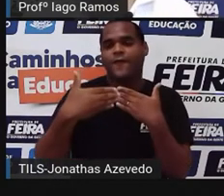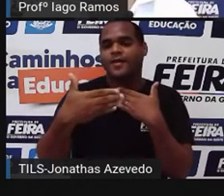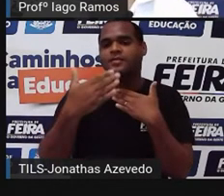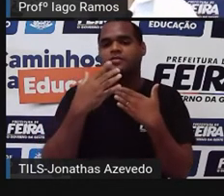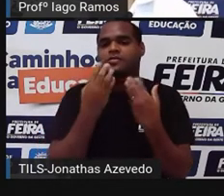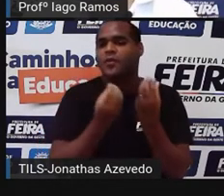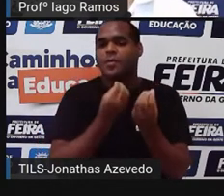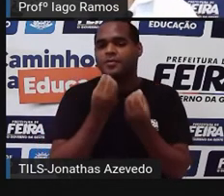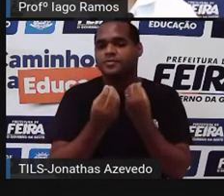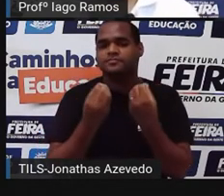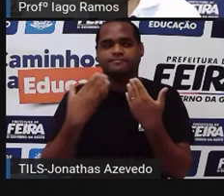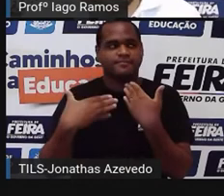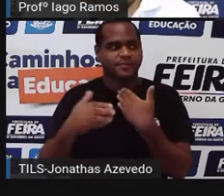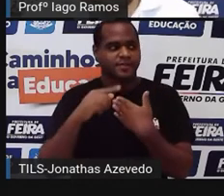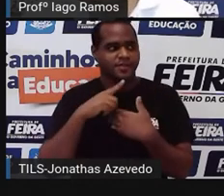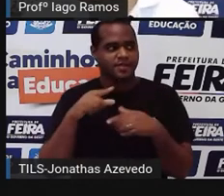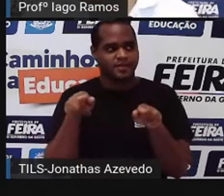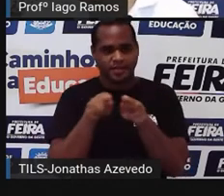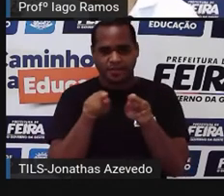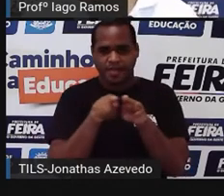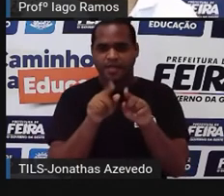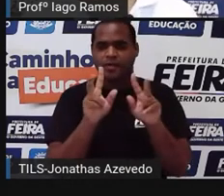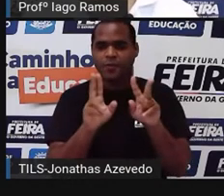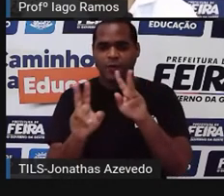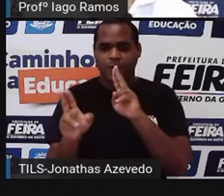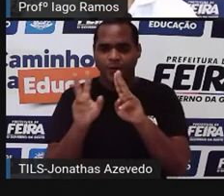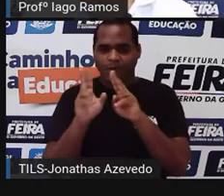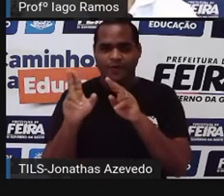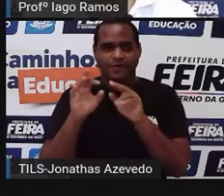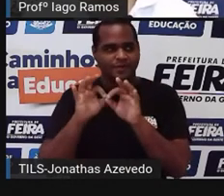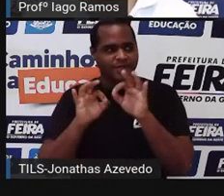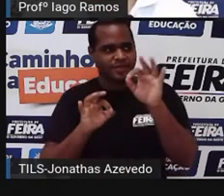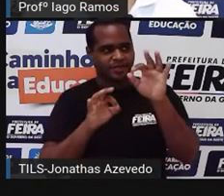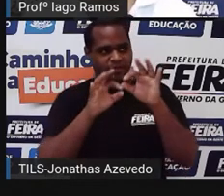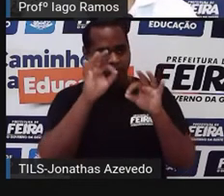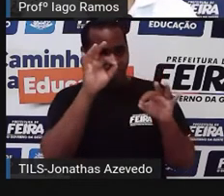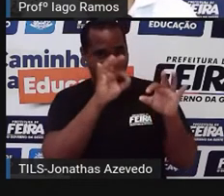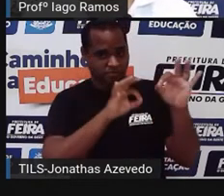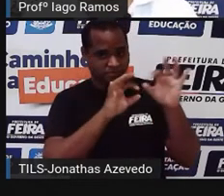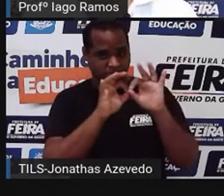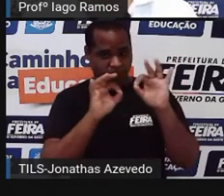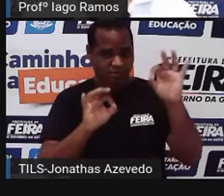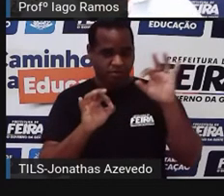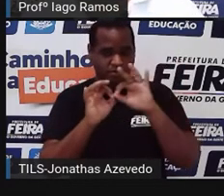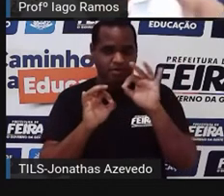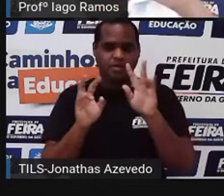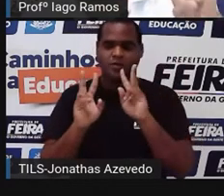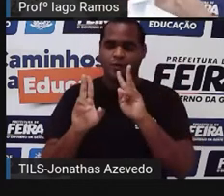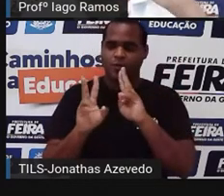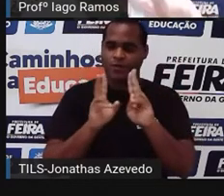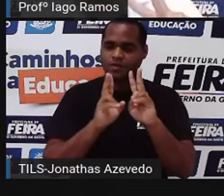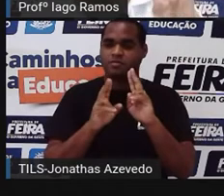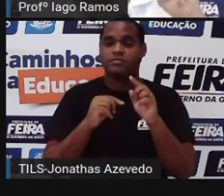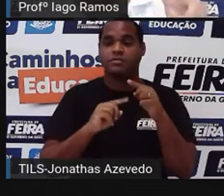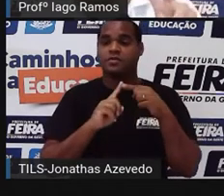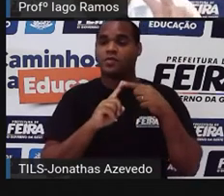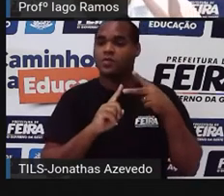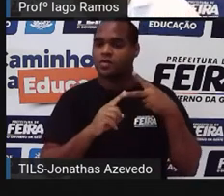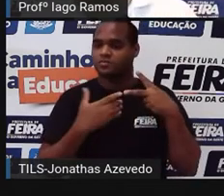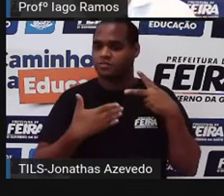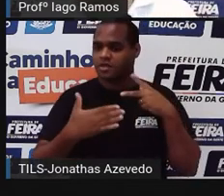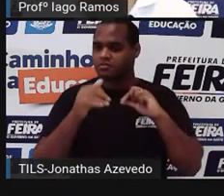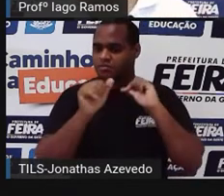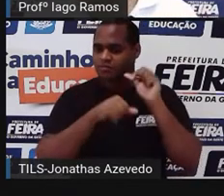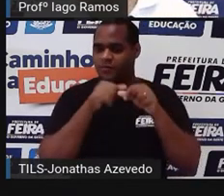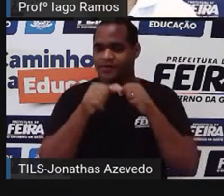agora elas mantém as mesmas medidas das figuras tá bom e a gente vai ver dois tipos de